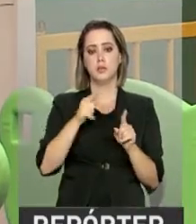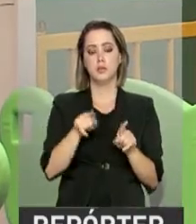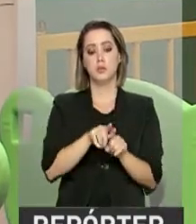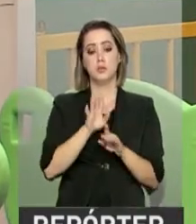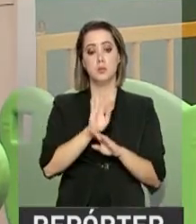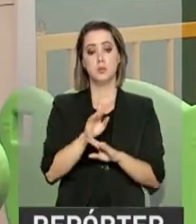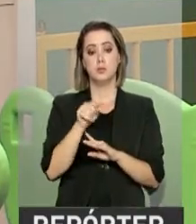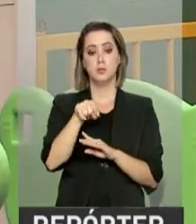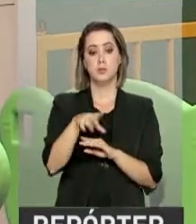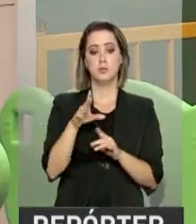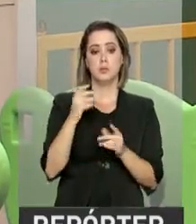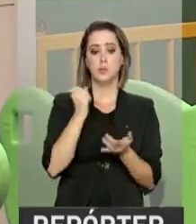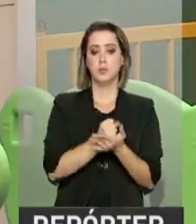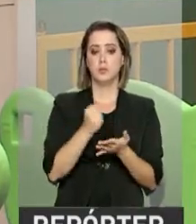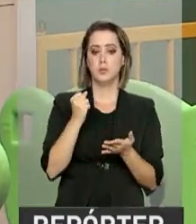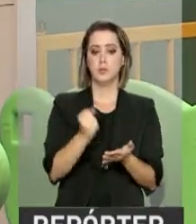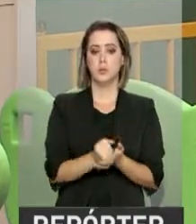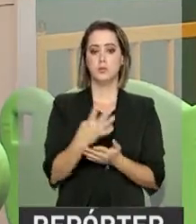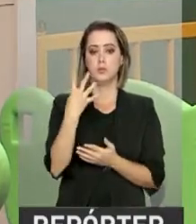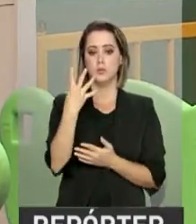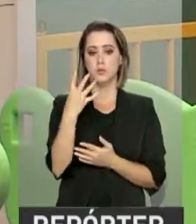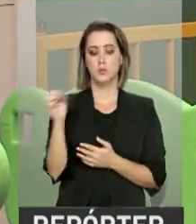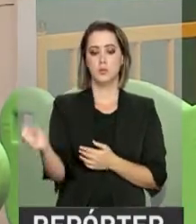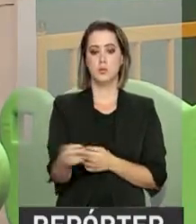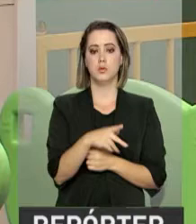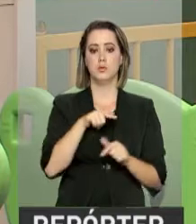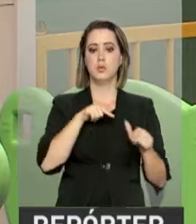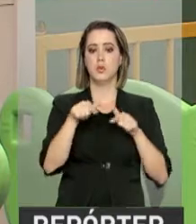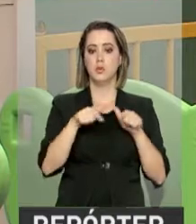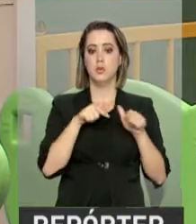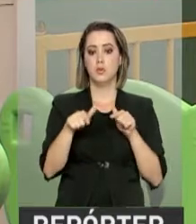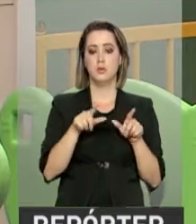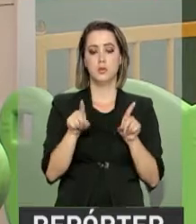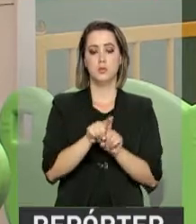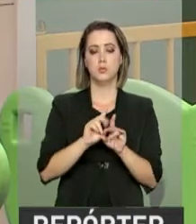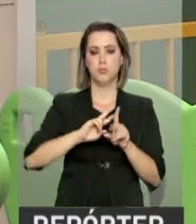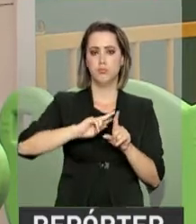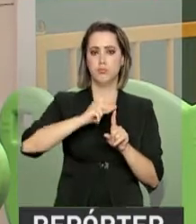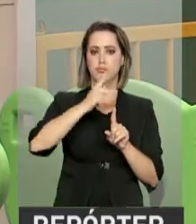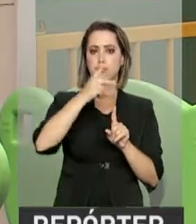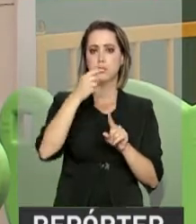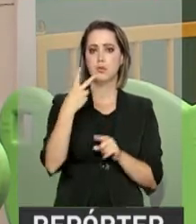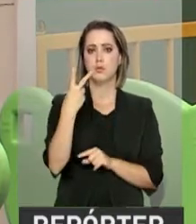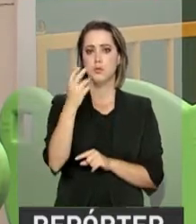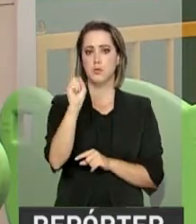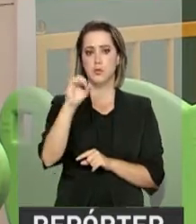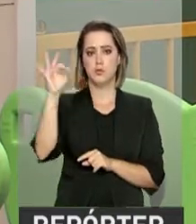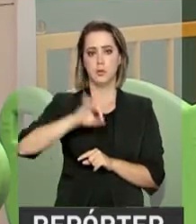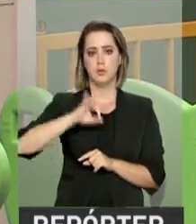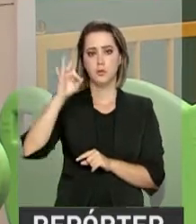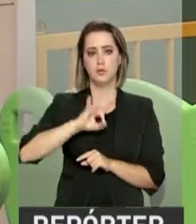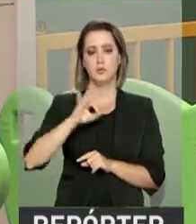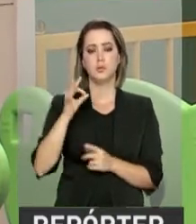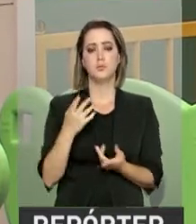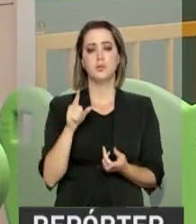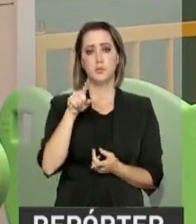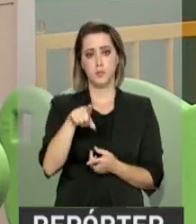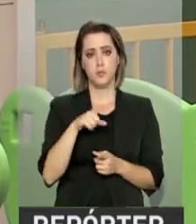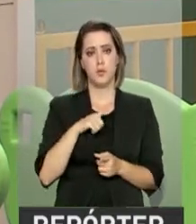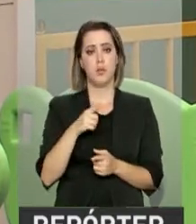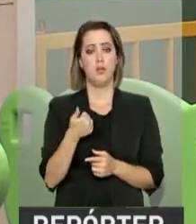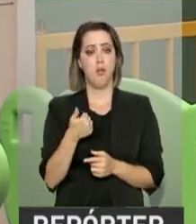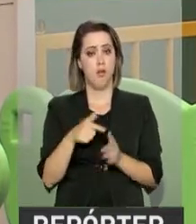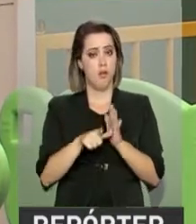atender a demanda, foram contratados 4 novos funcionários, um aumento de 28% no quadro, que pulou